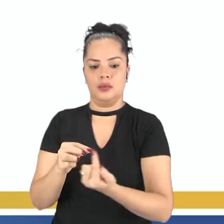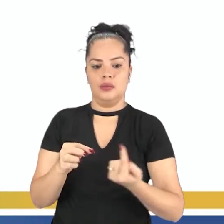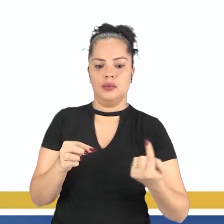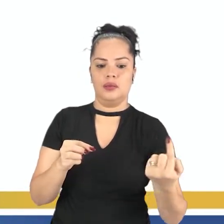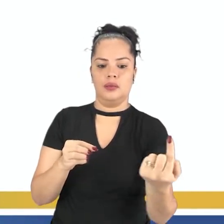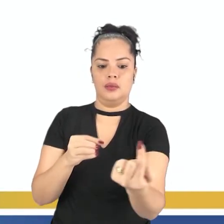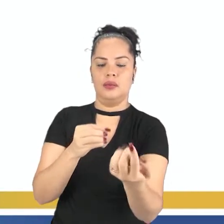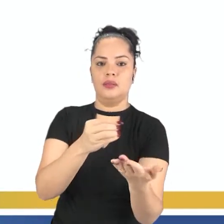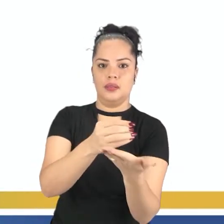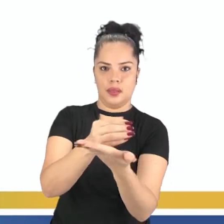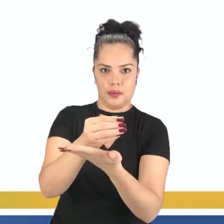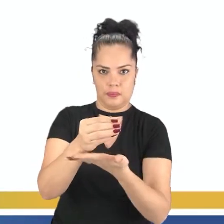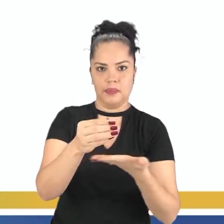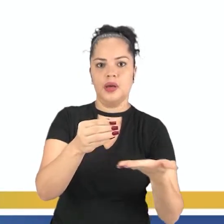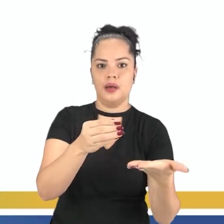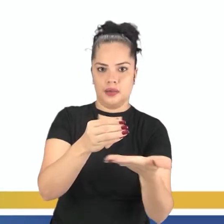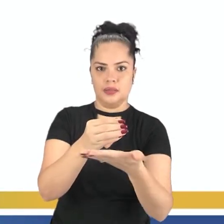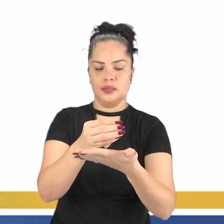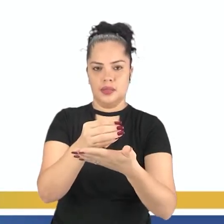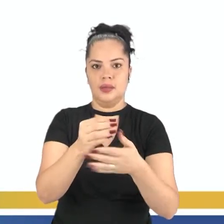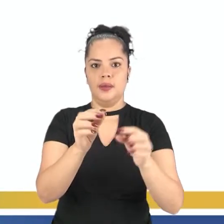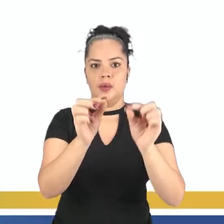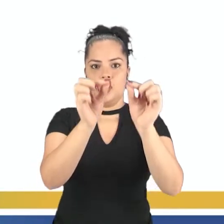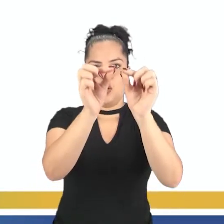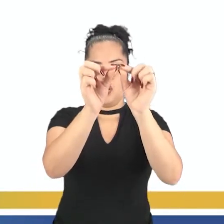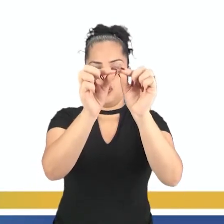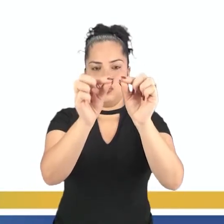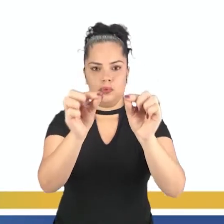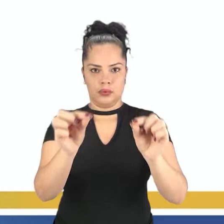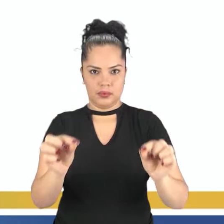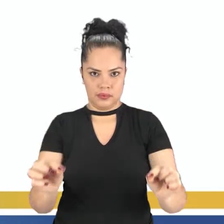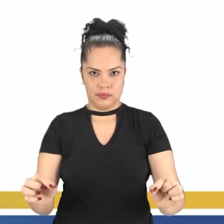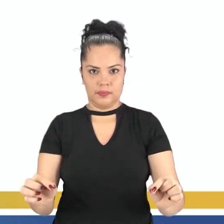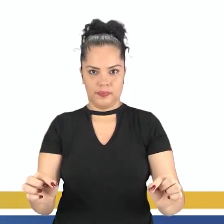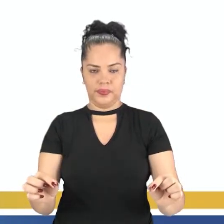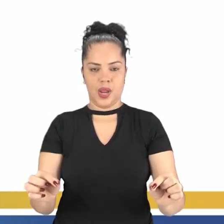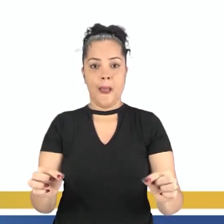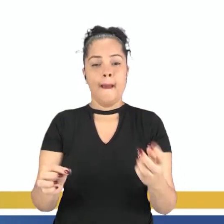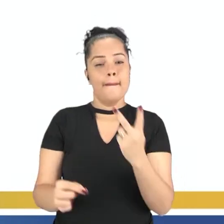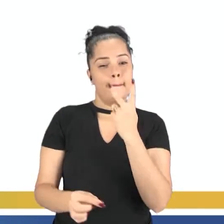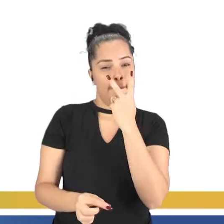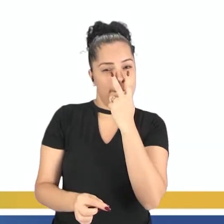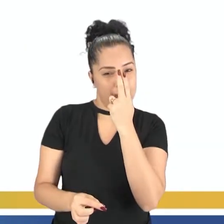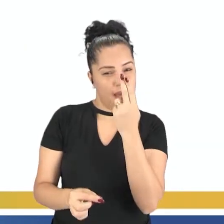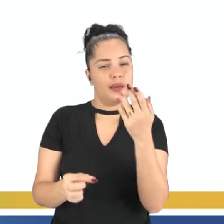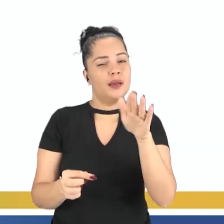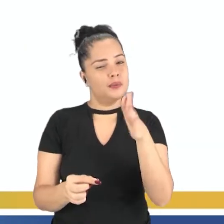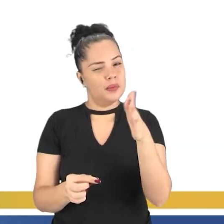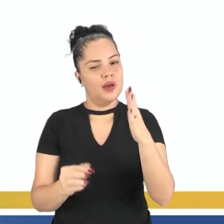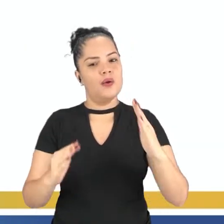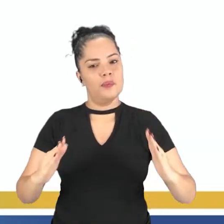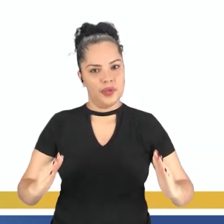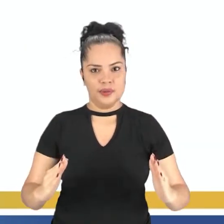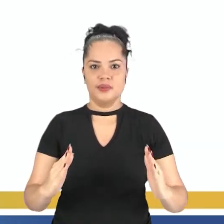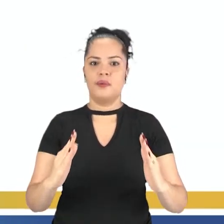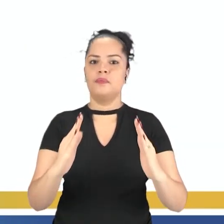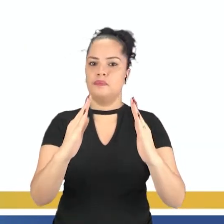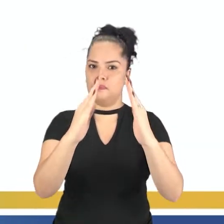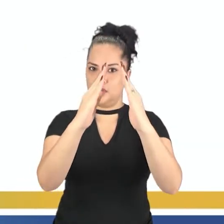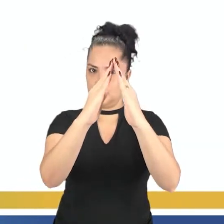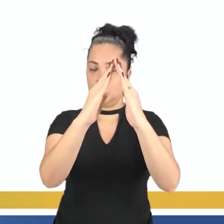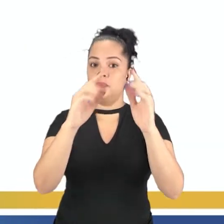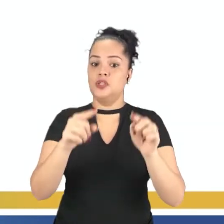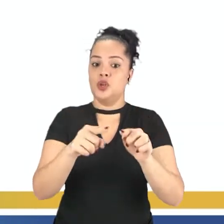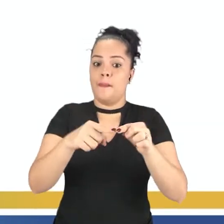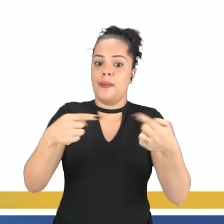Então, gente, o cone, ele é mais ou menos uma pirâmide, só que no caso é um poliedro,